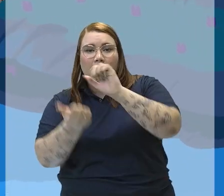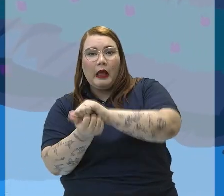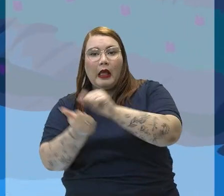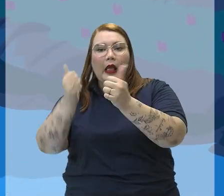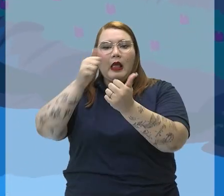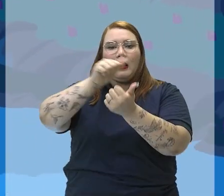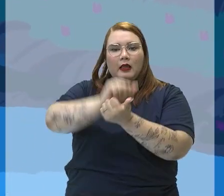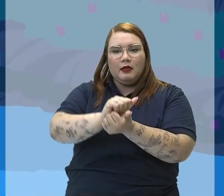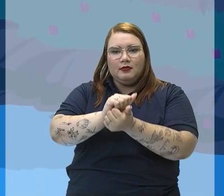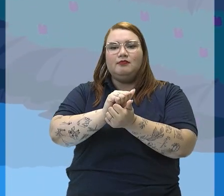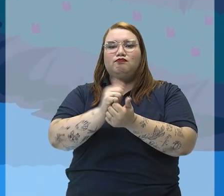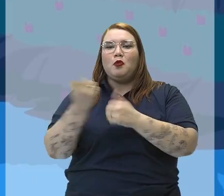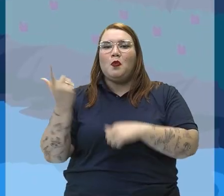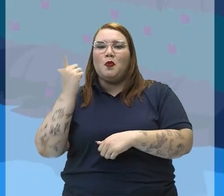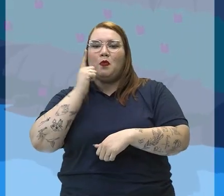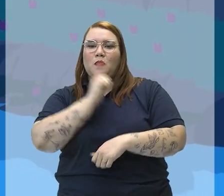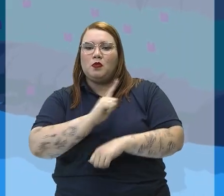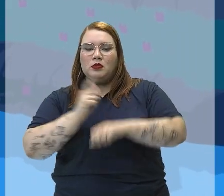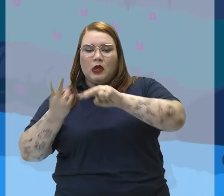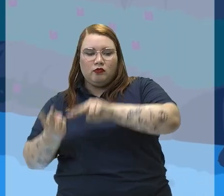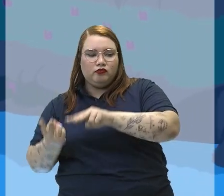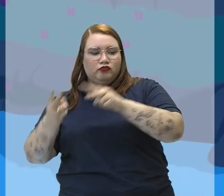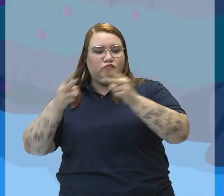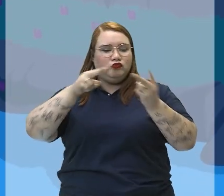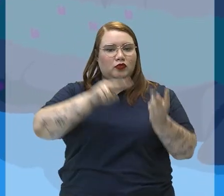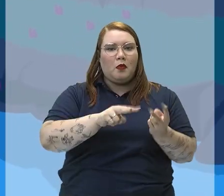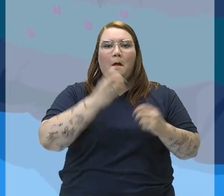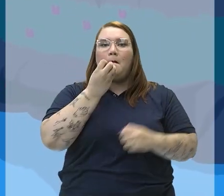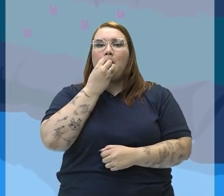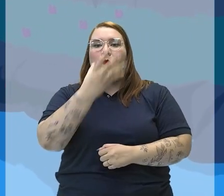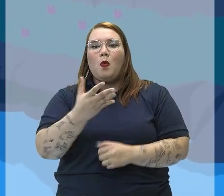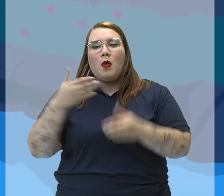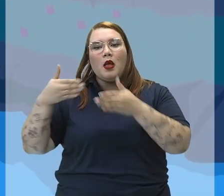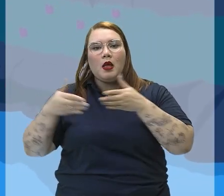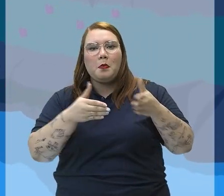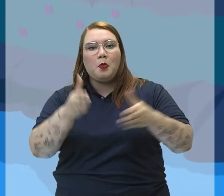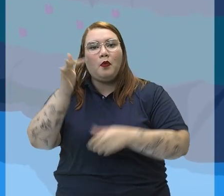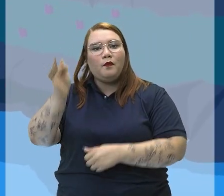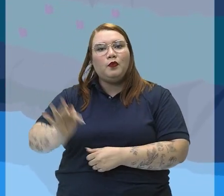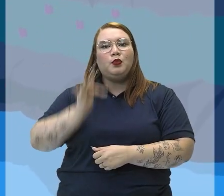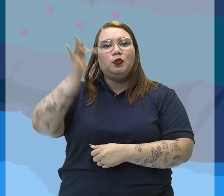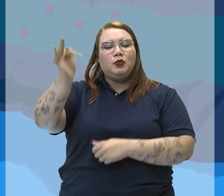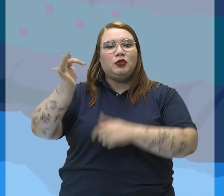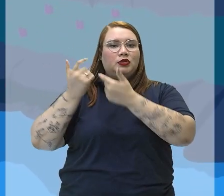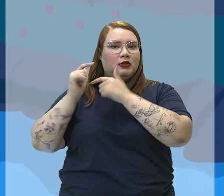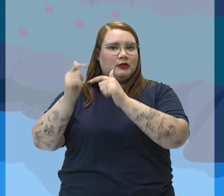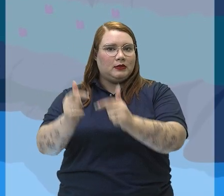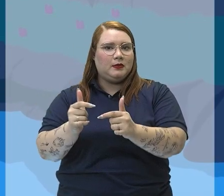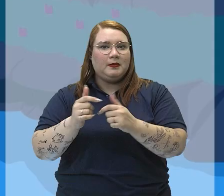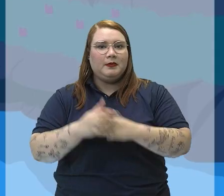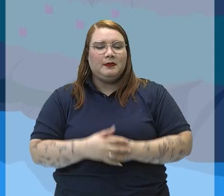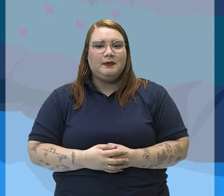essa passagem perigosa em uma estrada sólida para as próximas gerações.